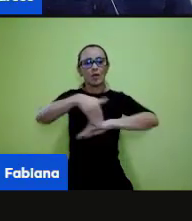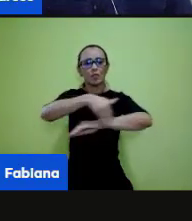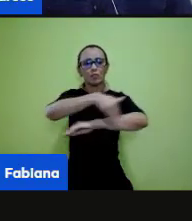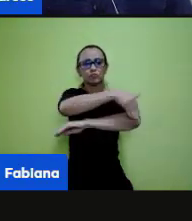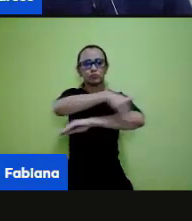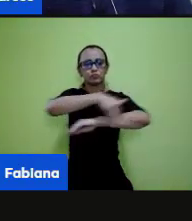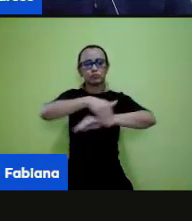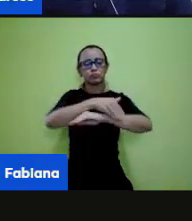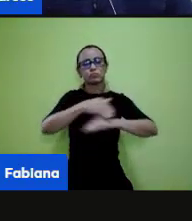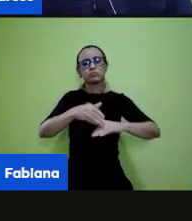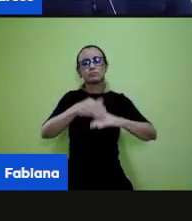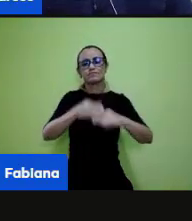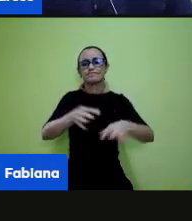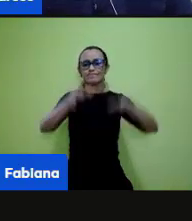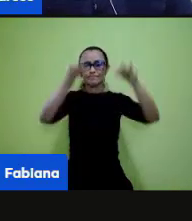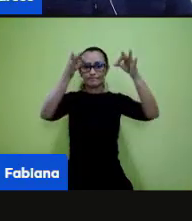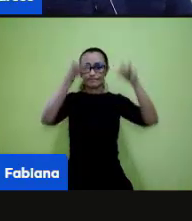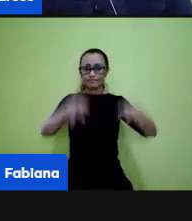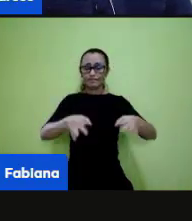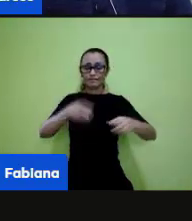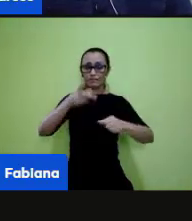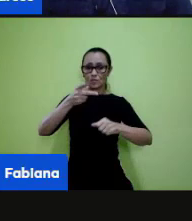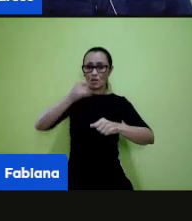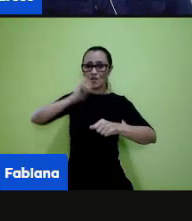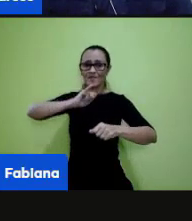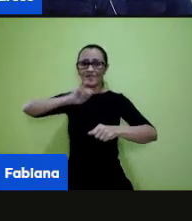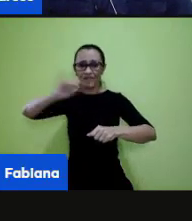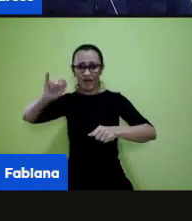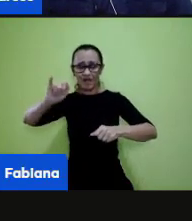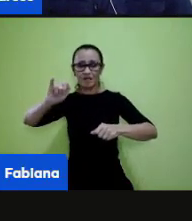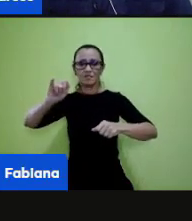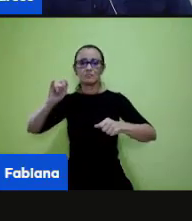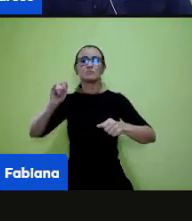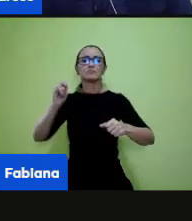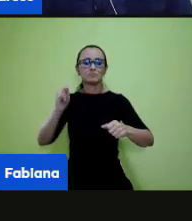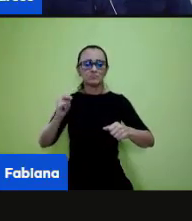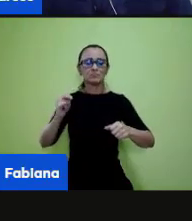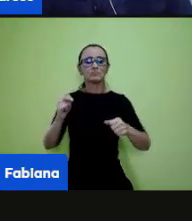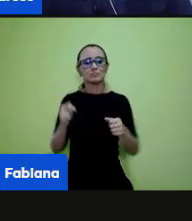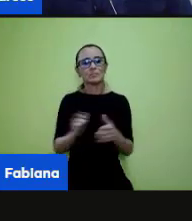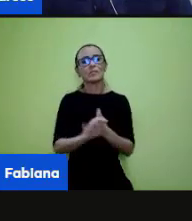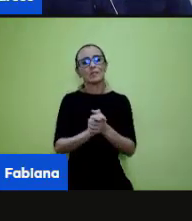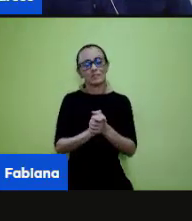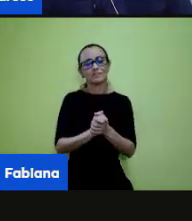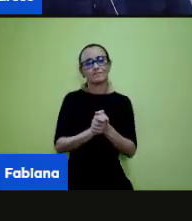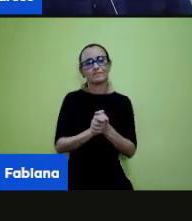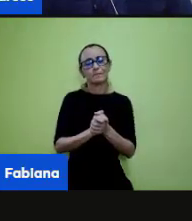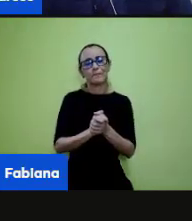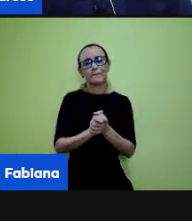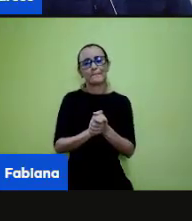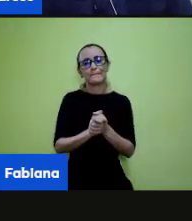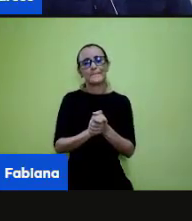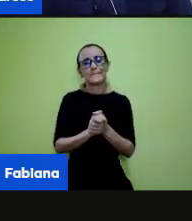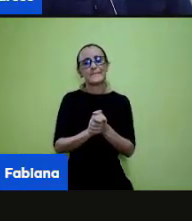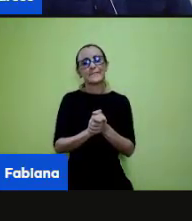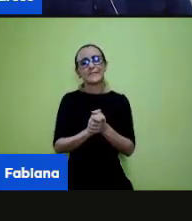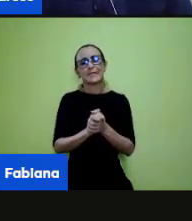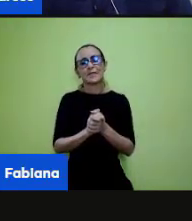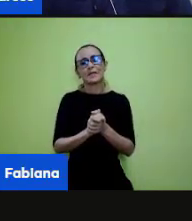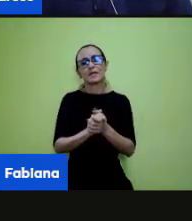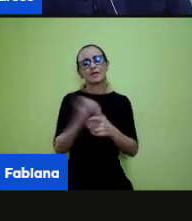ser feito toda a cobertura desses quarteirões através do veículo fumacê. Tá? É uma